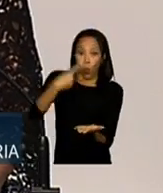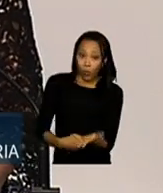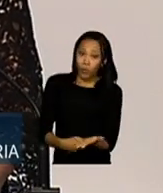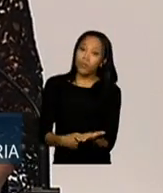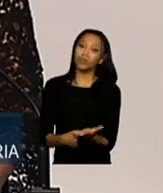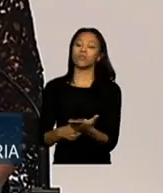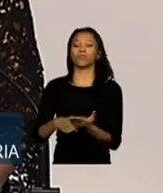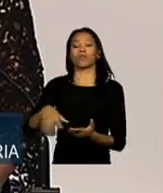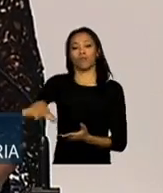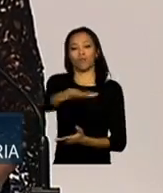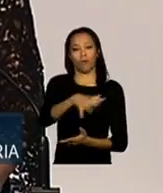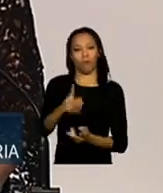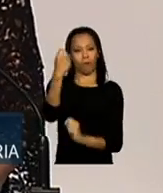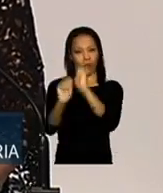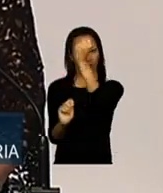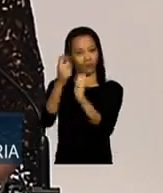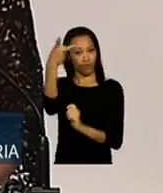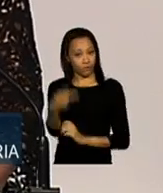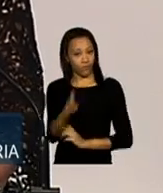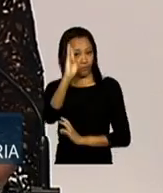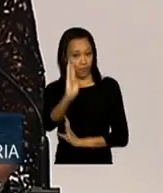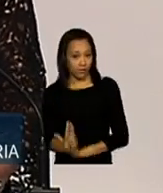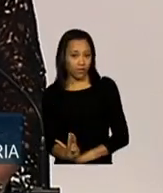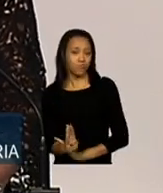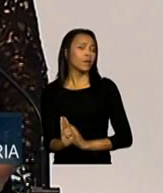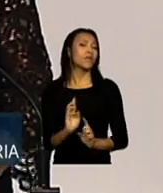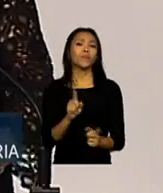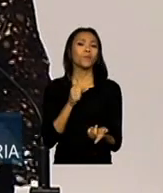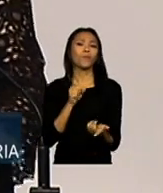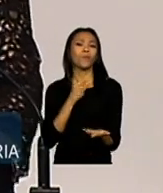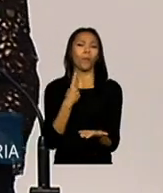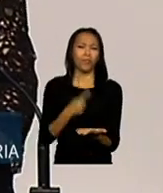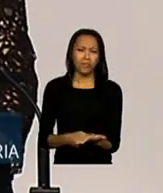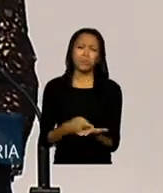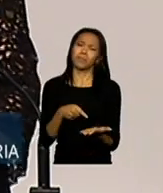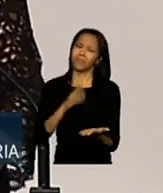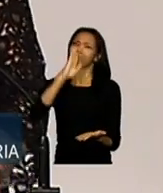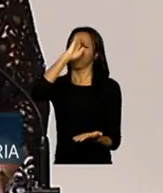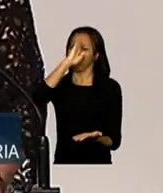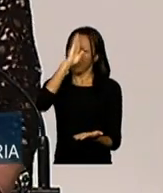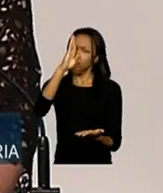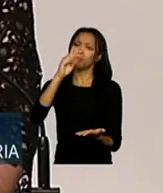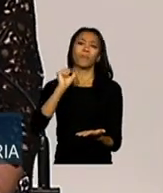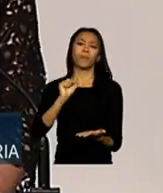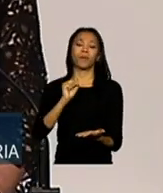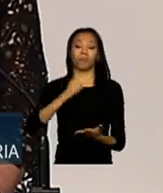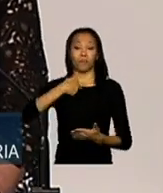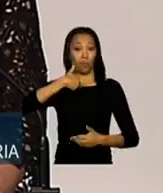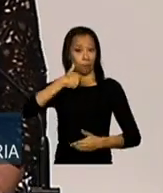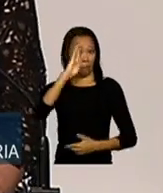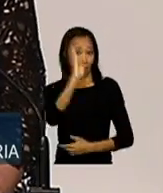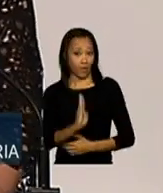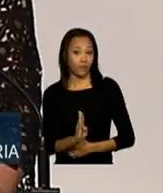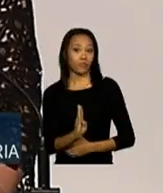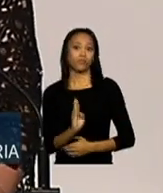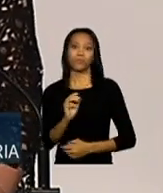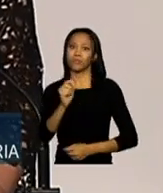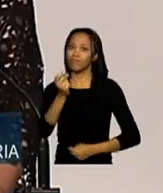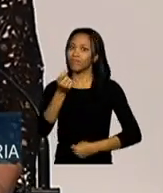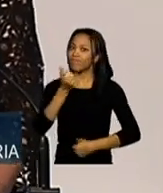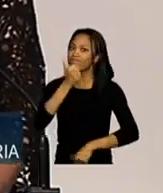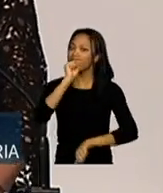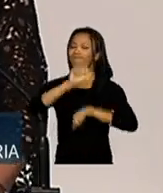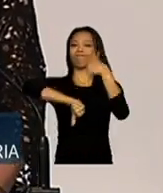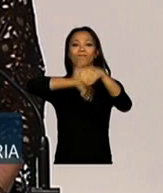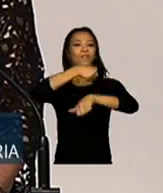indústria brasileira, compromisso que é essencial para o Brasil se transformar